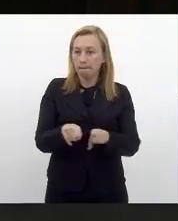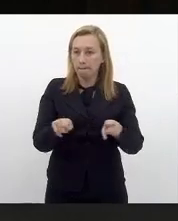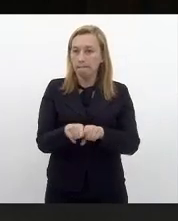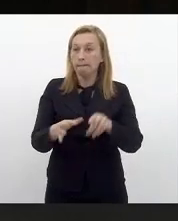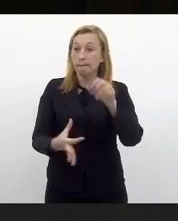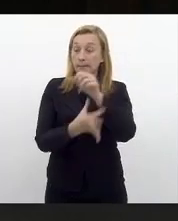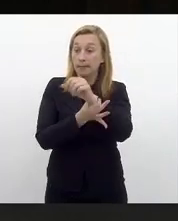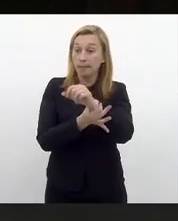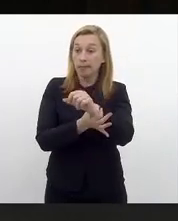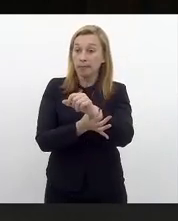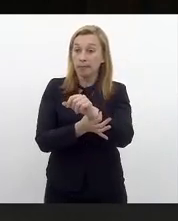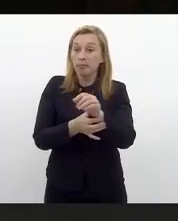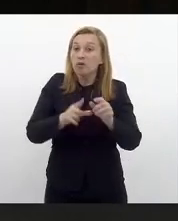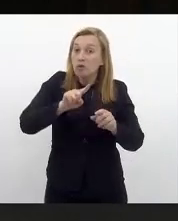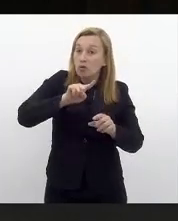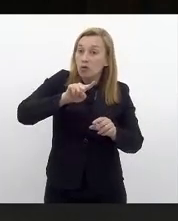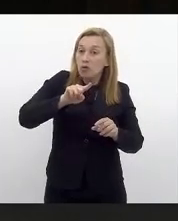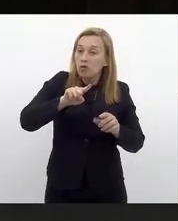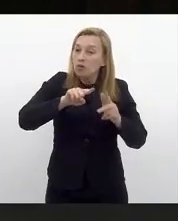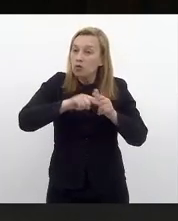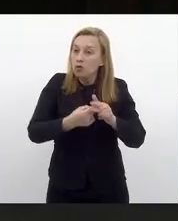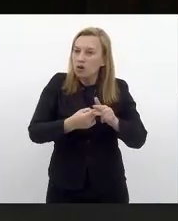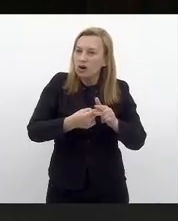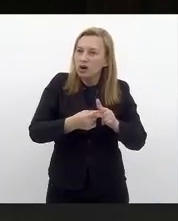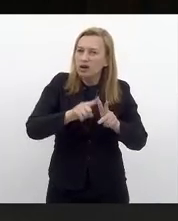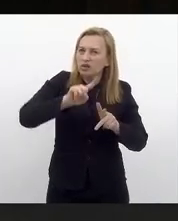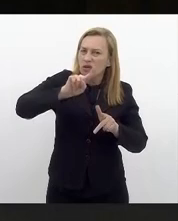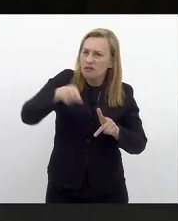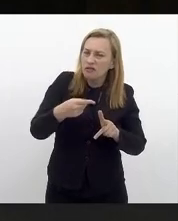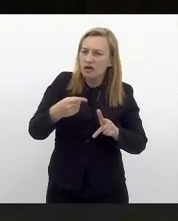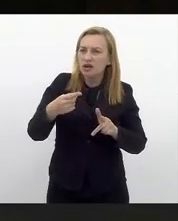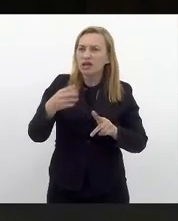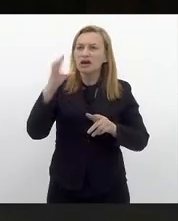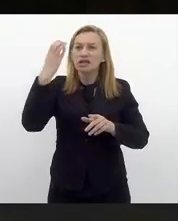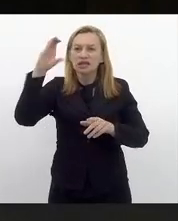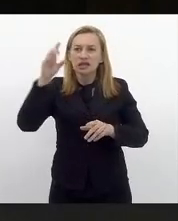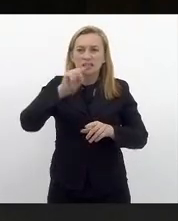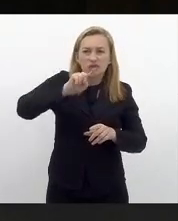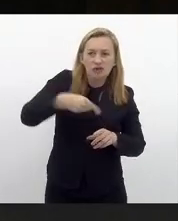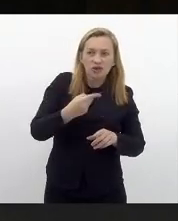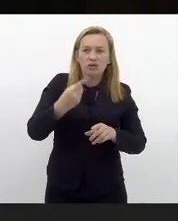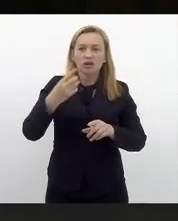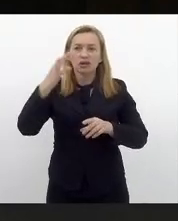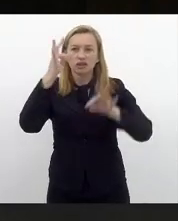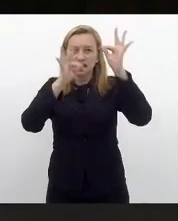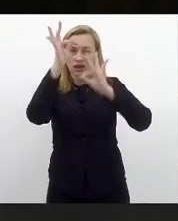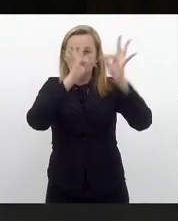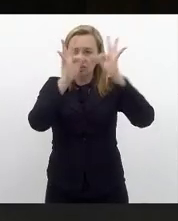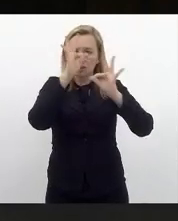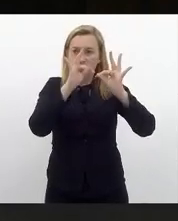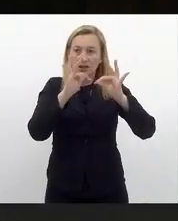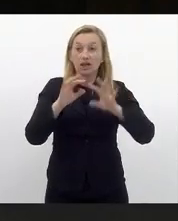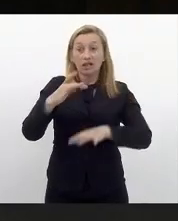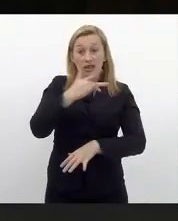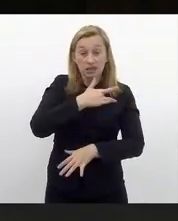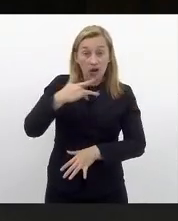eu fiz uma correção de texto não é Ciência, tecnologia e segurança é